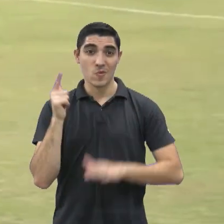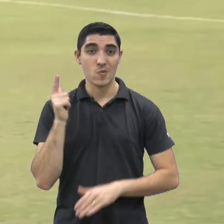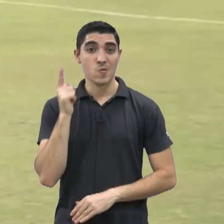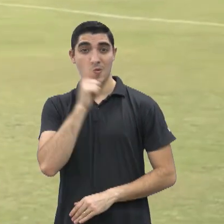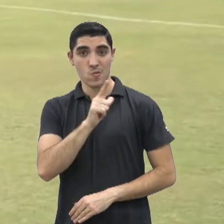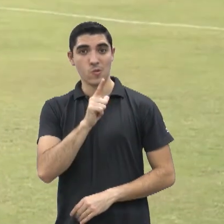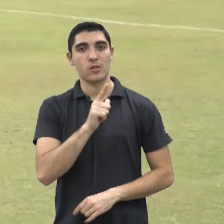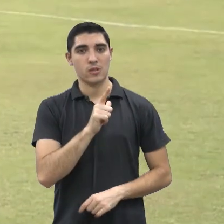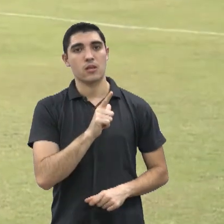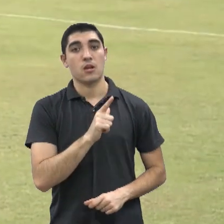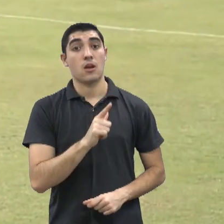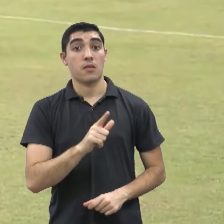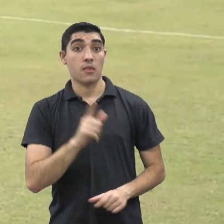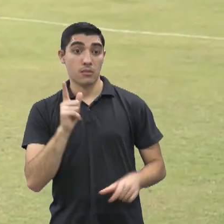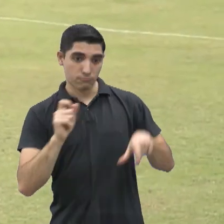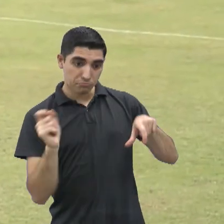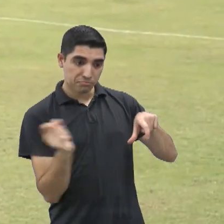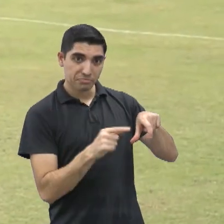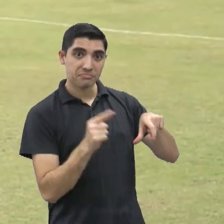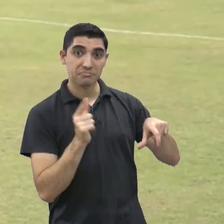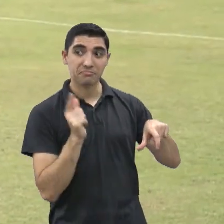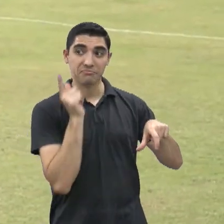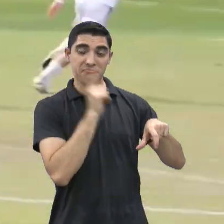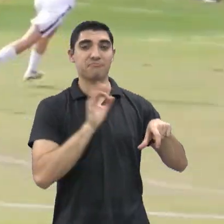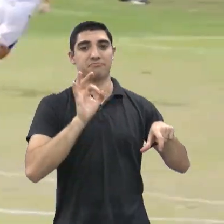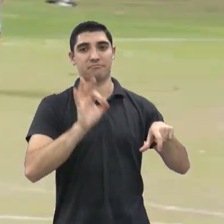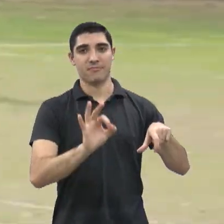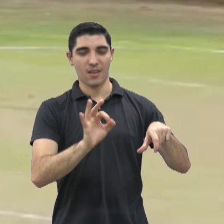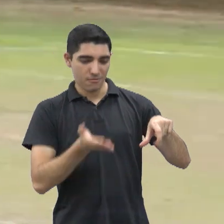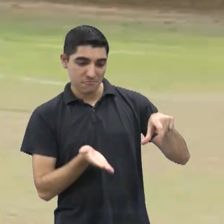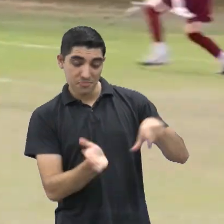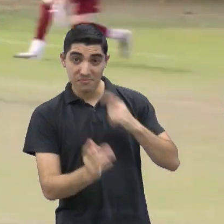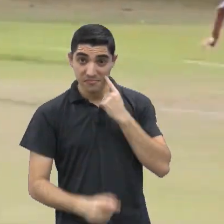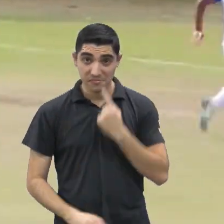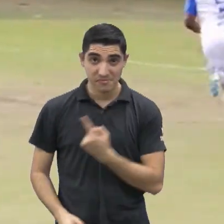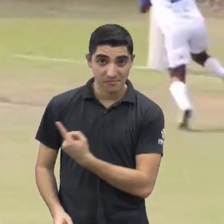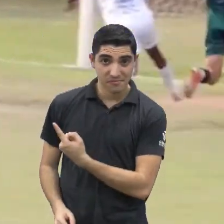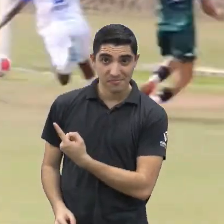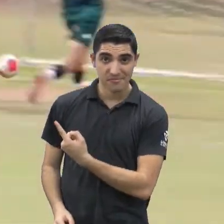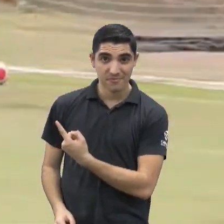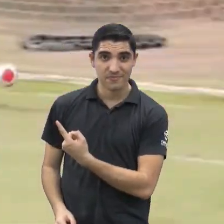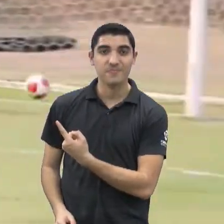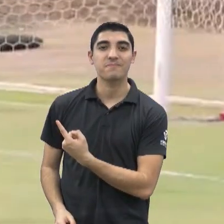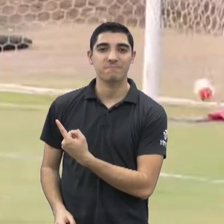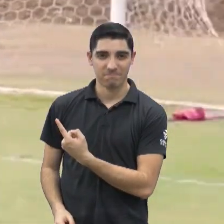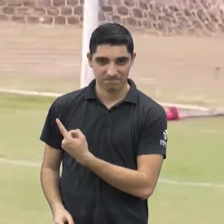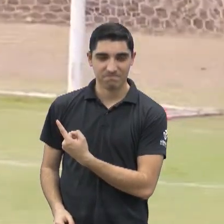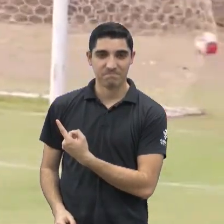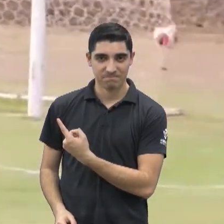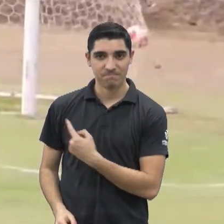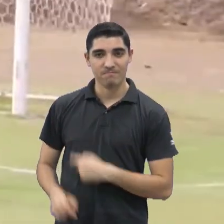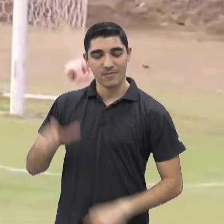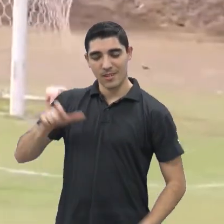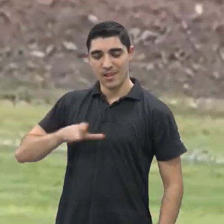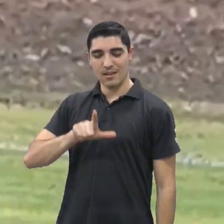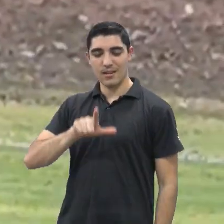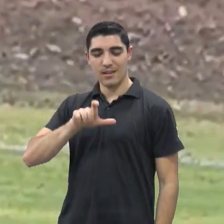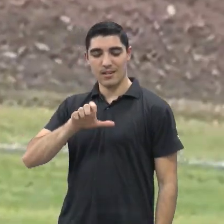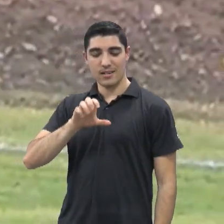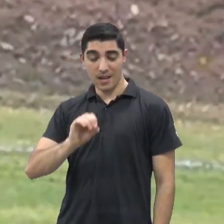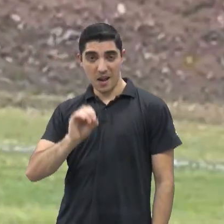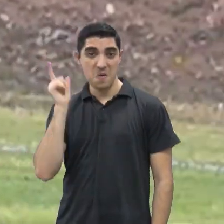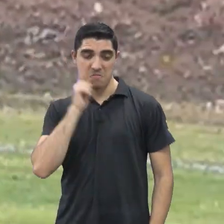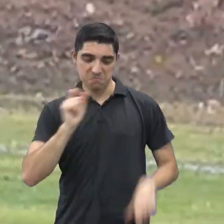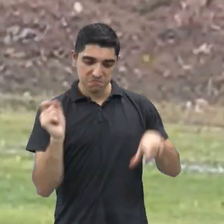marcação, foi para a linha de fundo e bateu de esquerda, rasteirinho, para fazer um golaço para o Guarani. Léo Capato é o nome do gol,